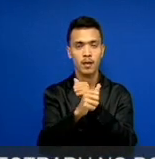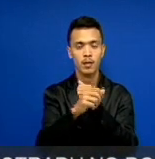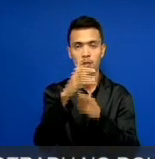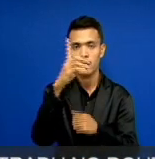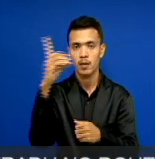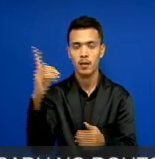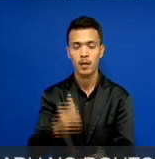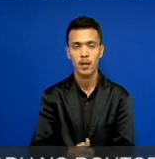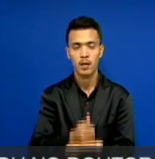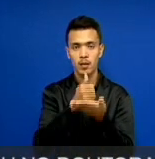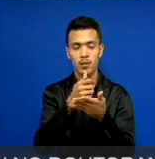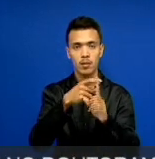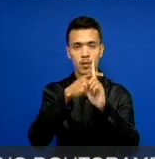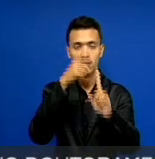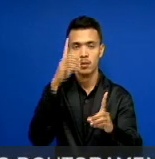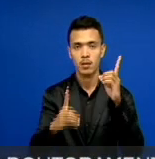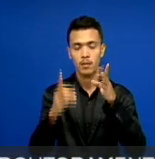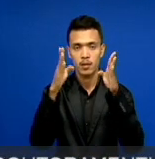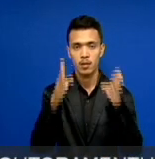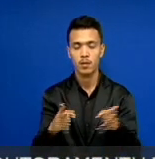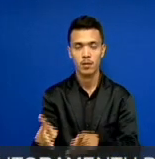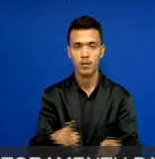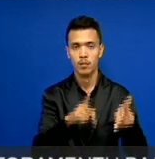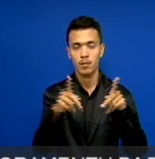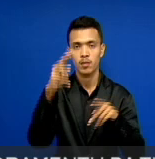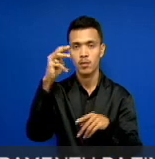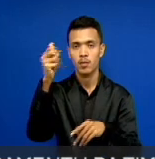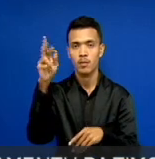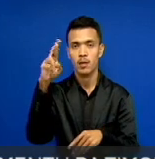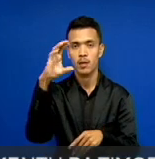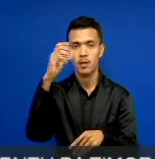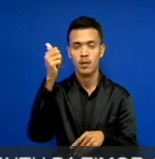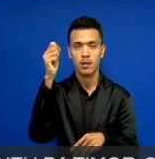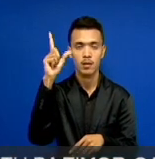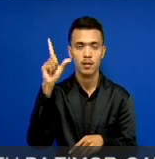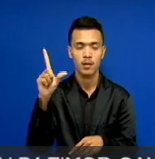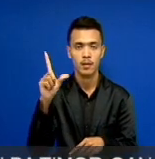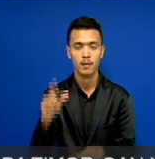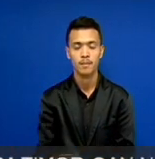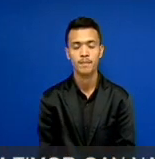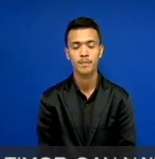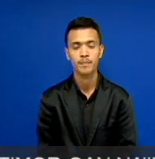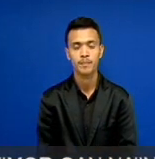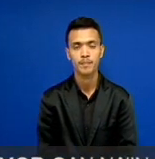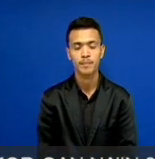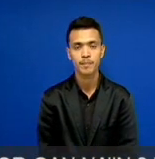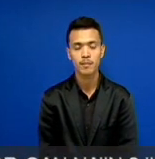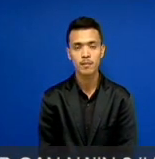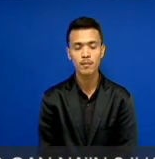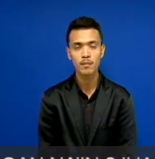retém assistência legal. José Defensor Público, Marçal Mascarinhas. Manuel Guzmão, Domingos de